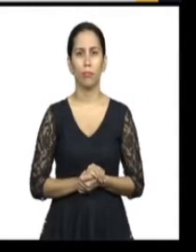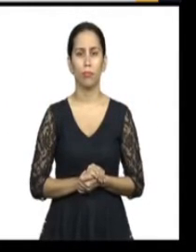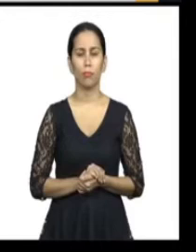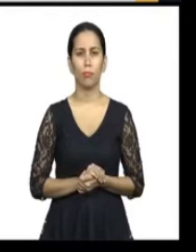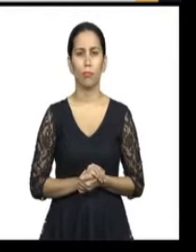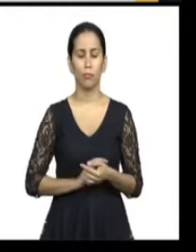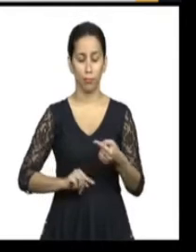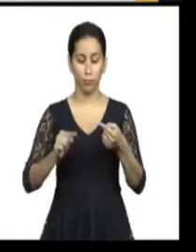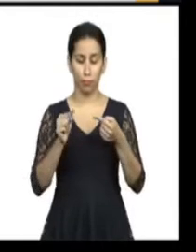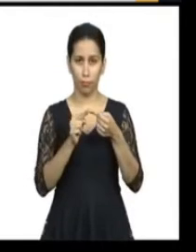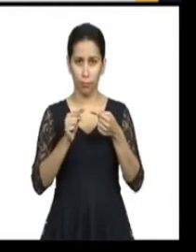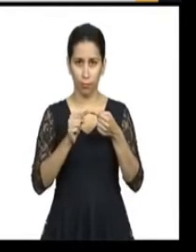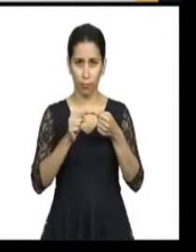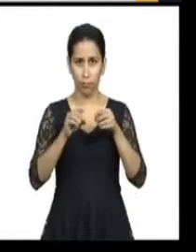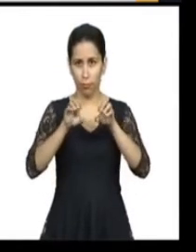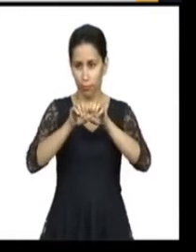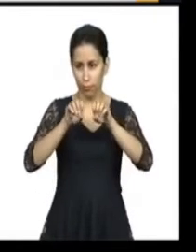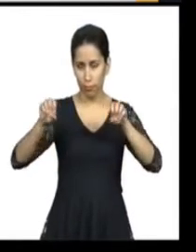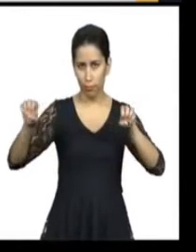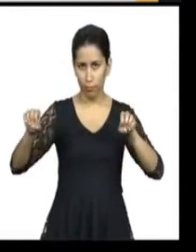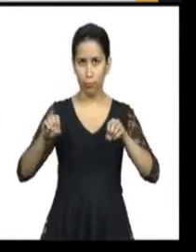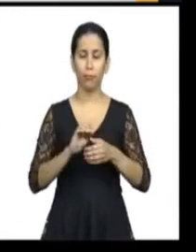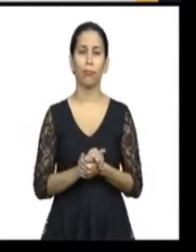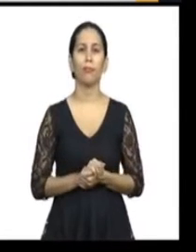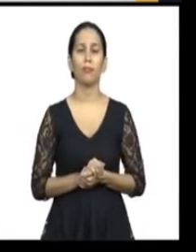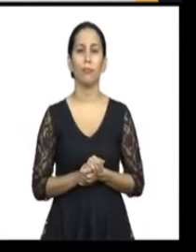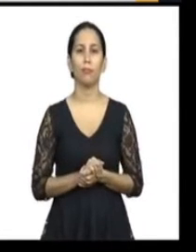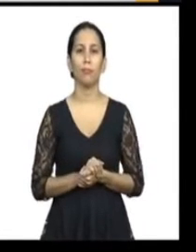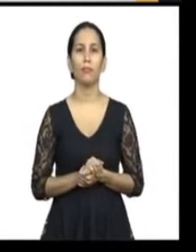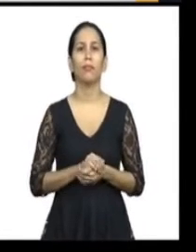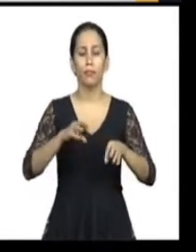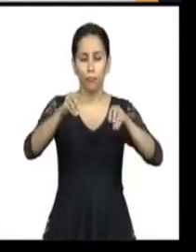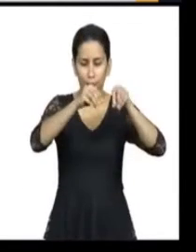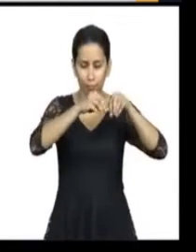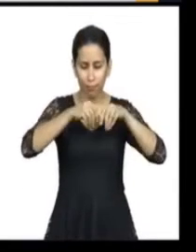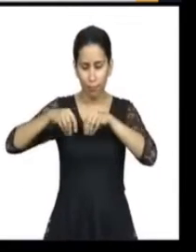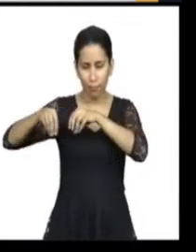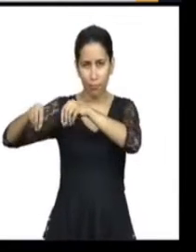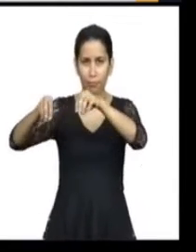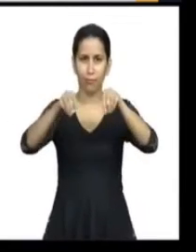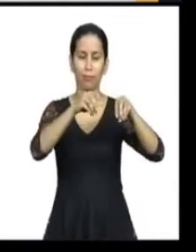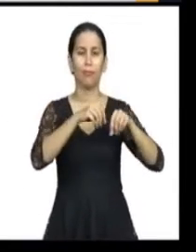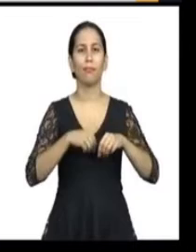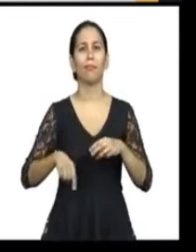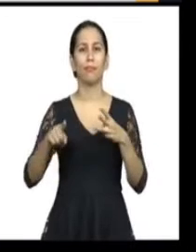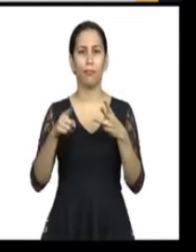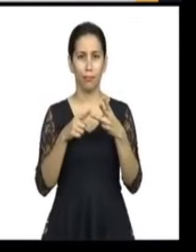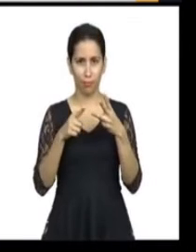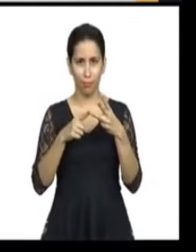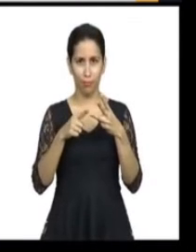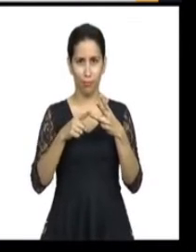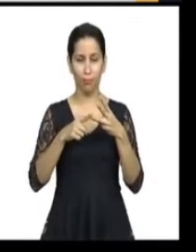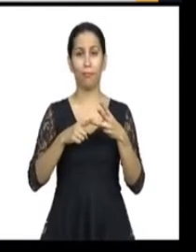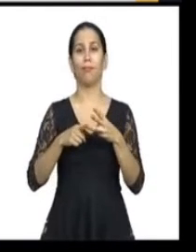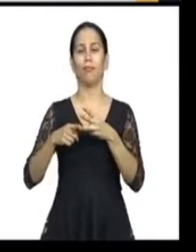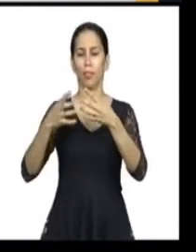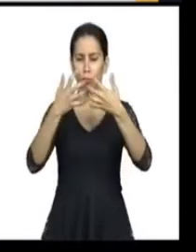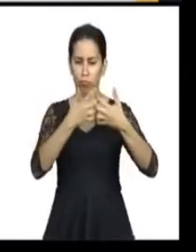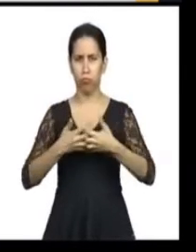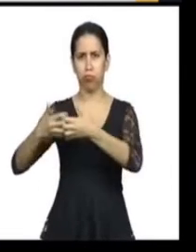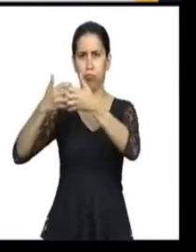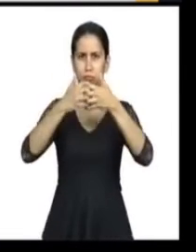são explosivo encartuchado, explosivo granulado e explosivo de